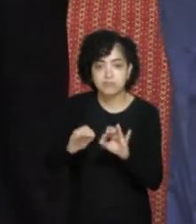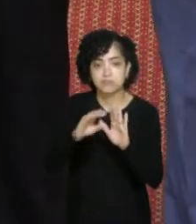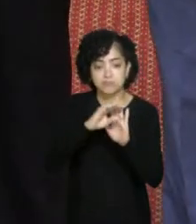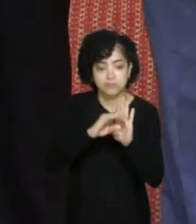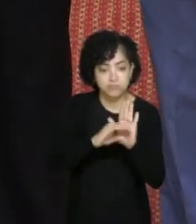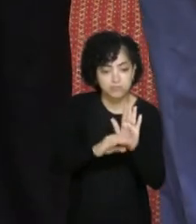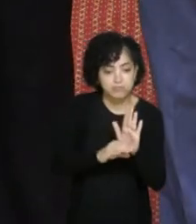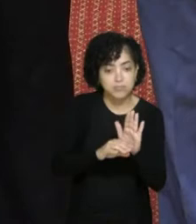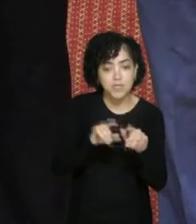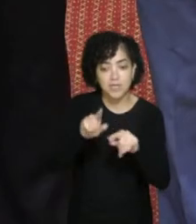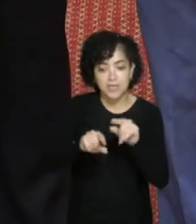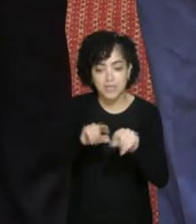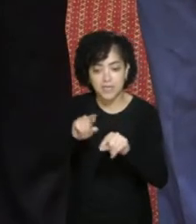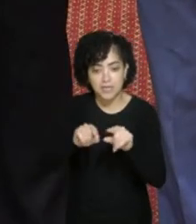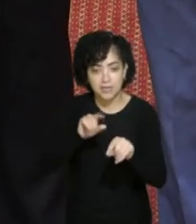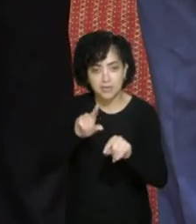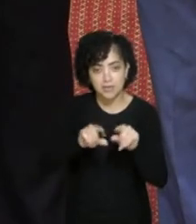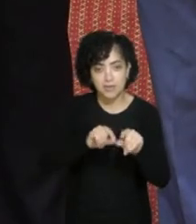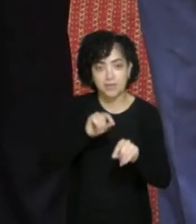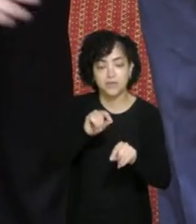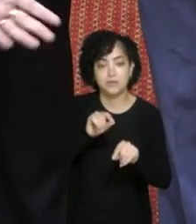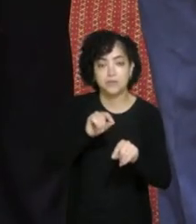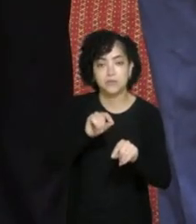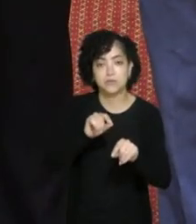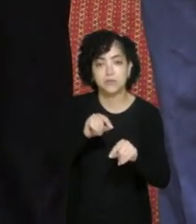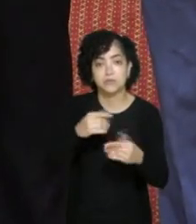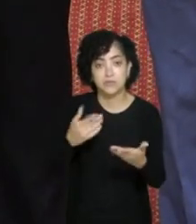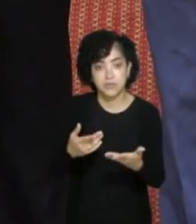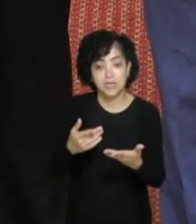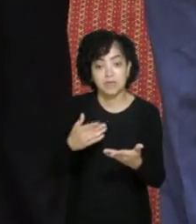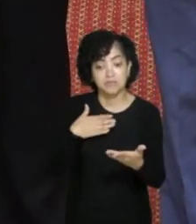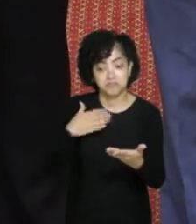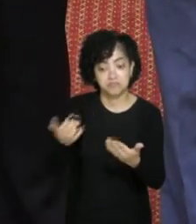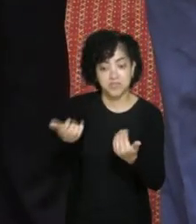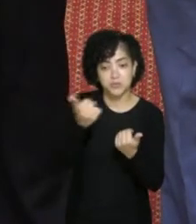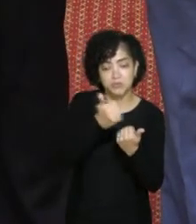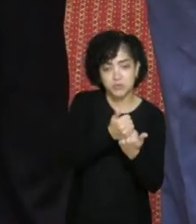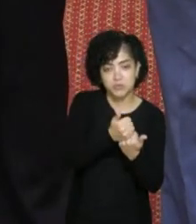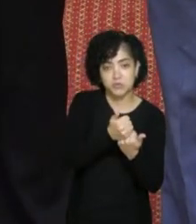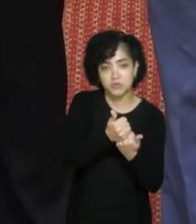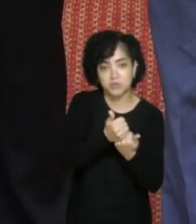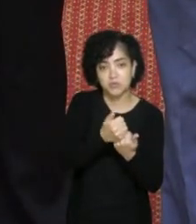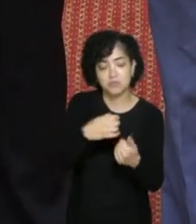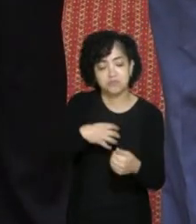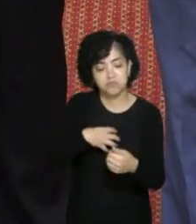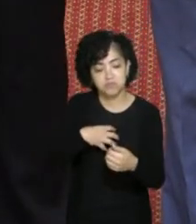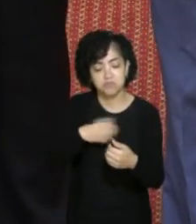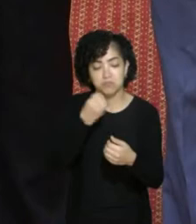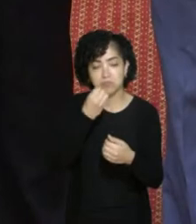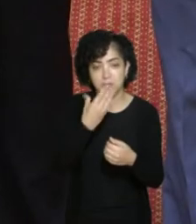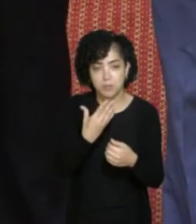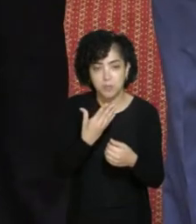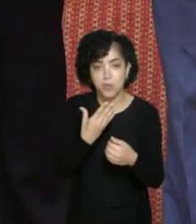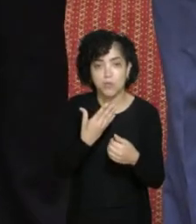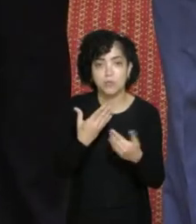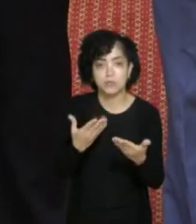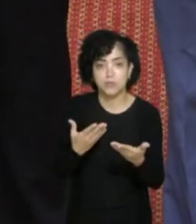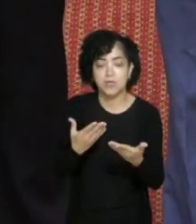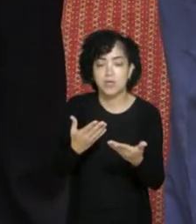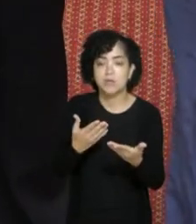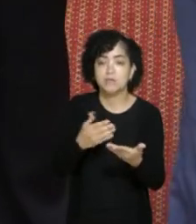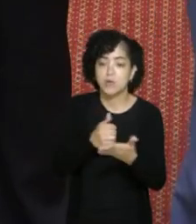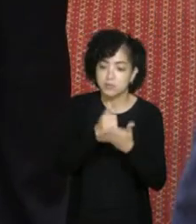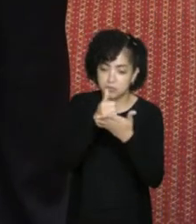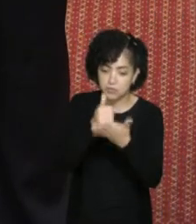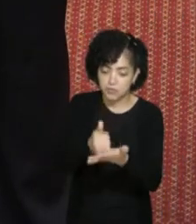quem é eleito ou não eleito, esteve no meu lugar. Eu acho que esse espírito é bem interessante. Conta com o nosso apoio.